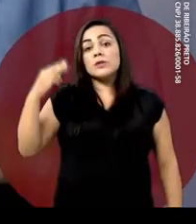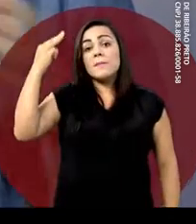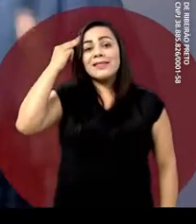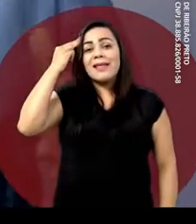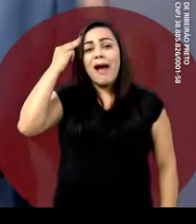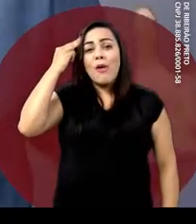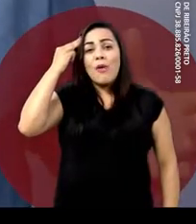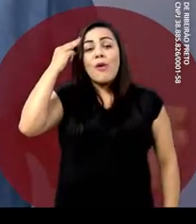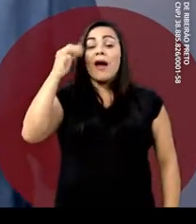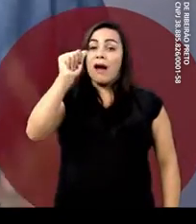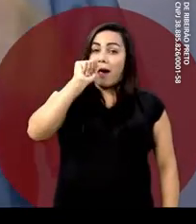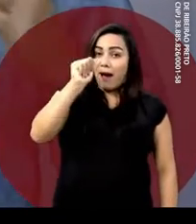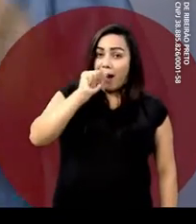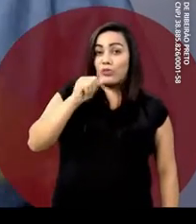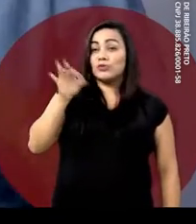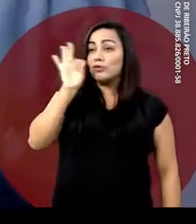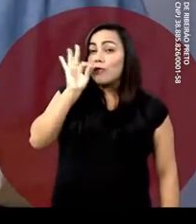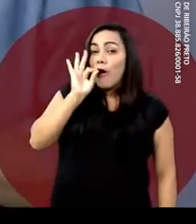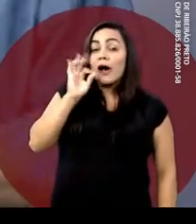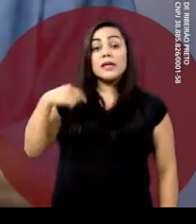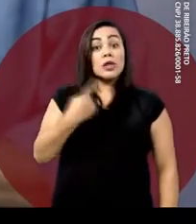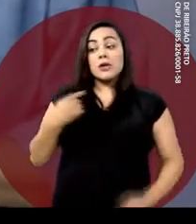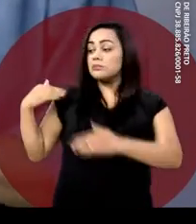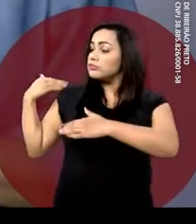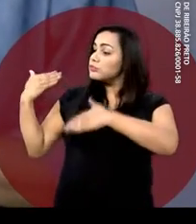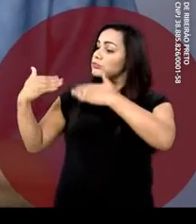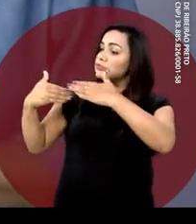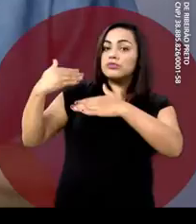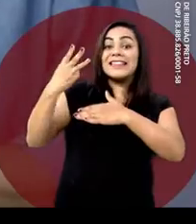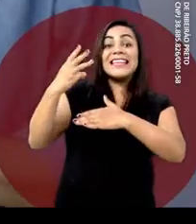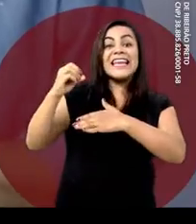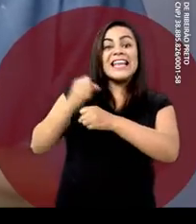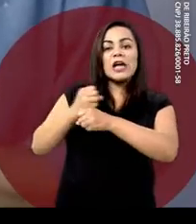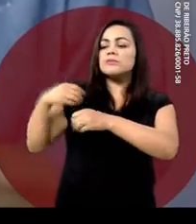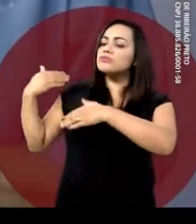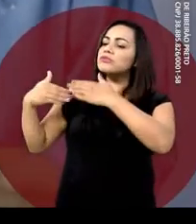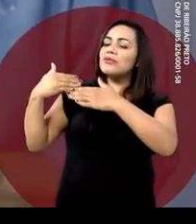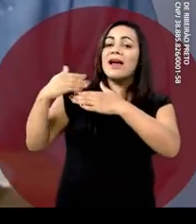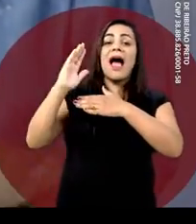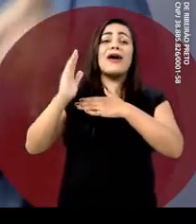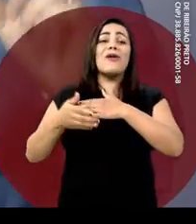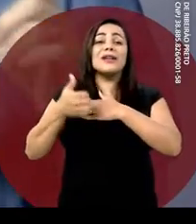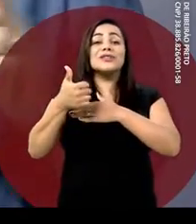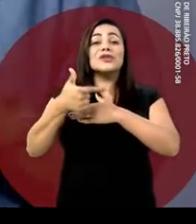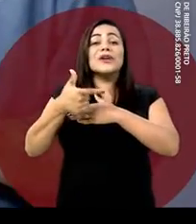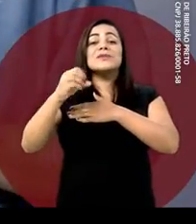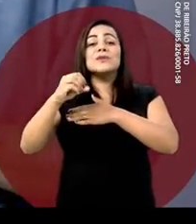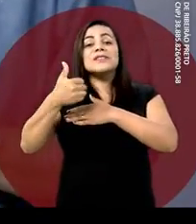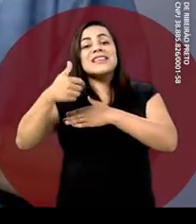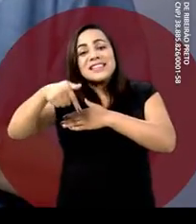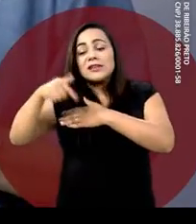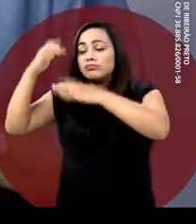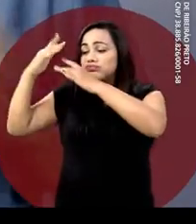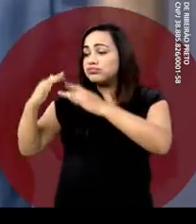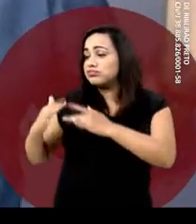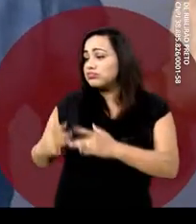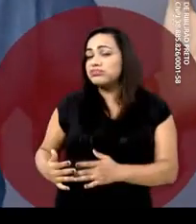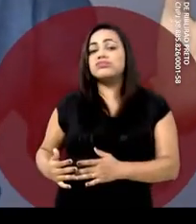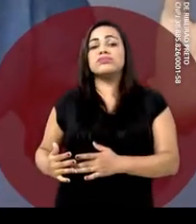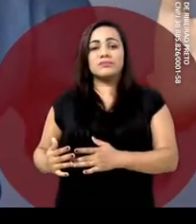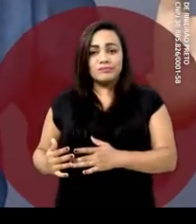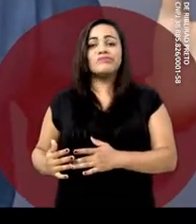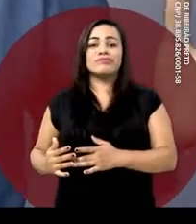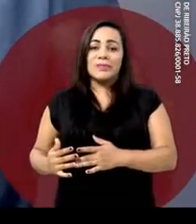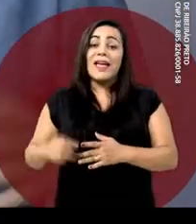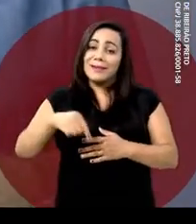saúde mental, álcool e drogas, construída ao longo dos últimos 30 anos, vem sendo desmontada desde 2017.